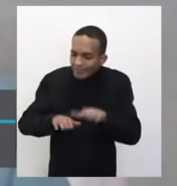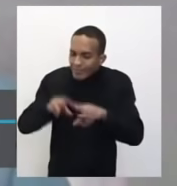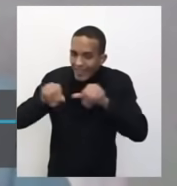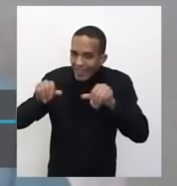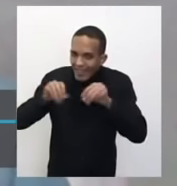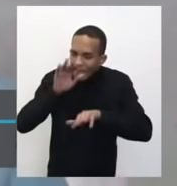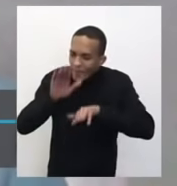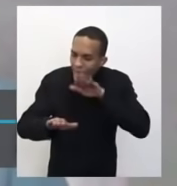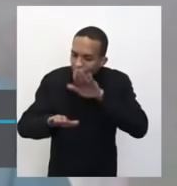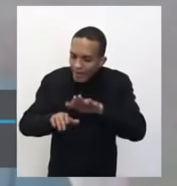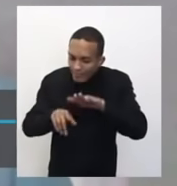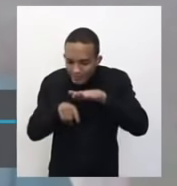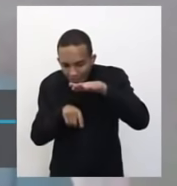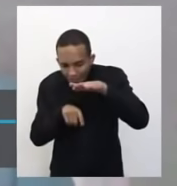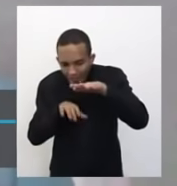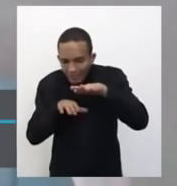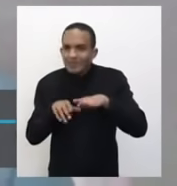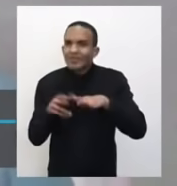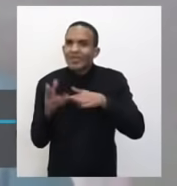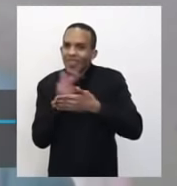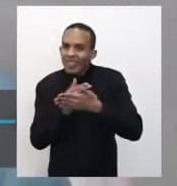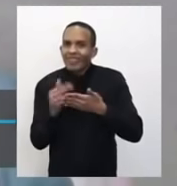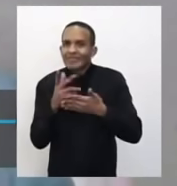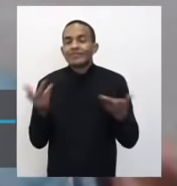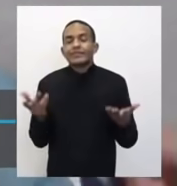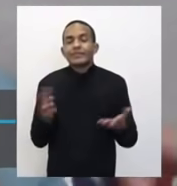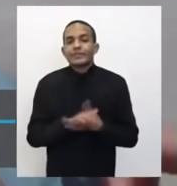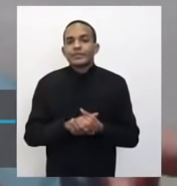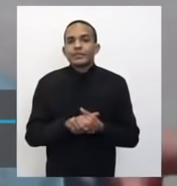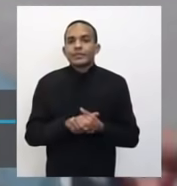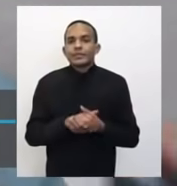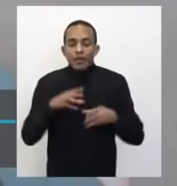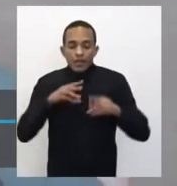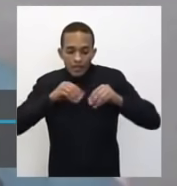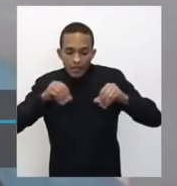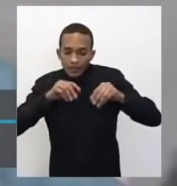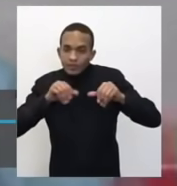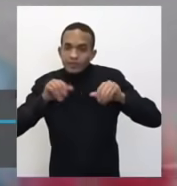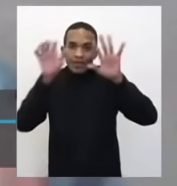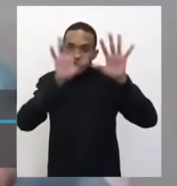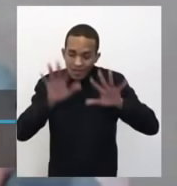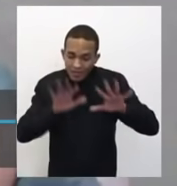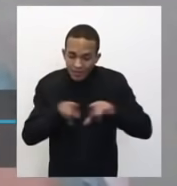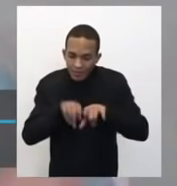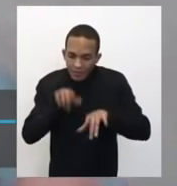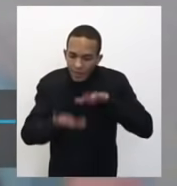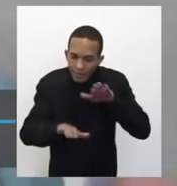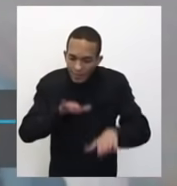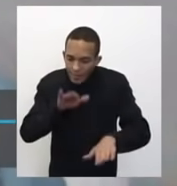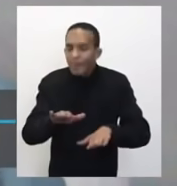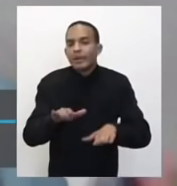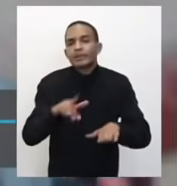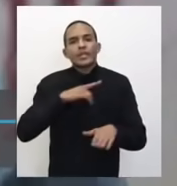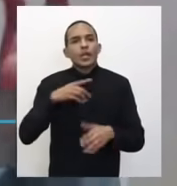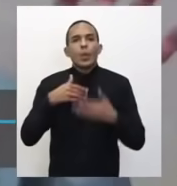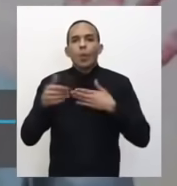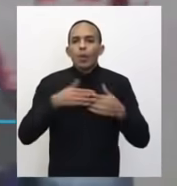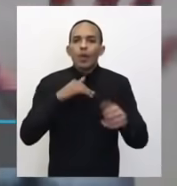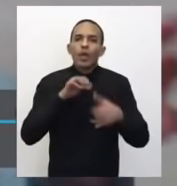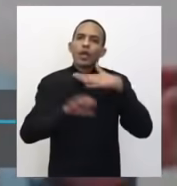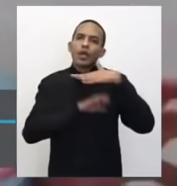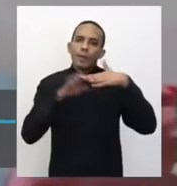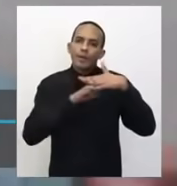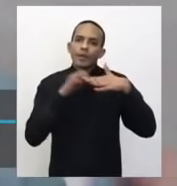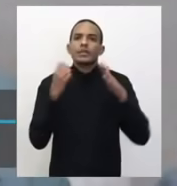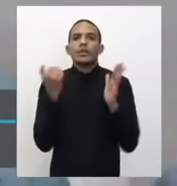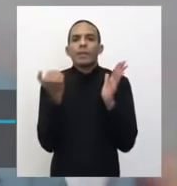uma pegada na neve, ou algo assim. Então, através disso, todas as empresas que trabalham com marcas, elas como